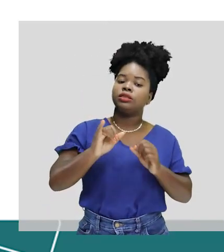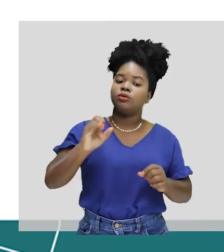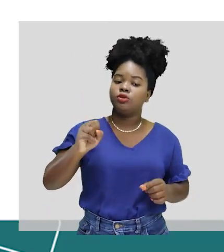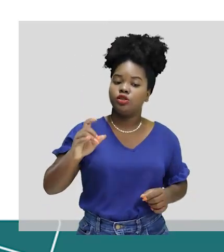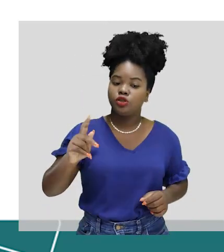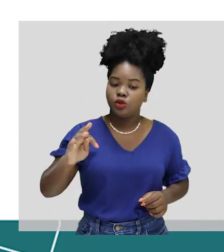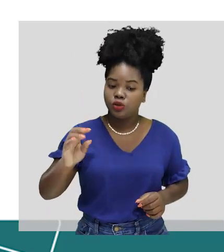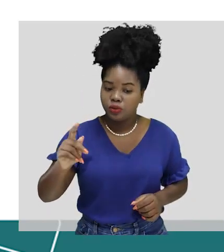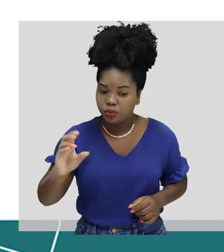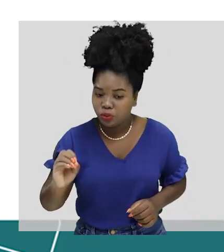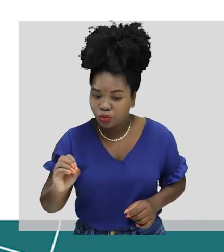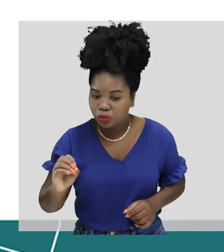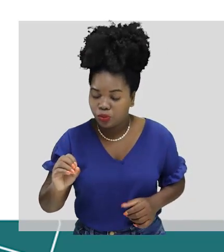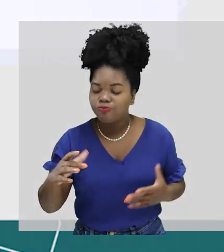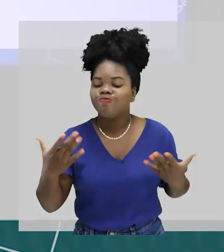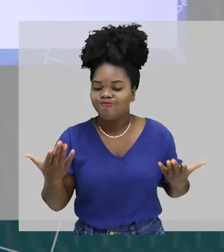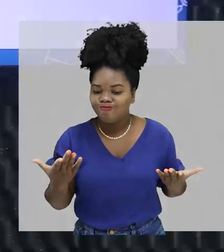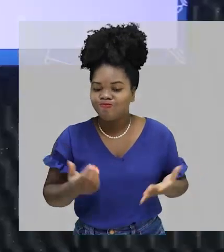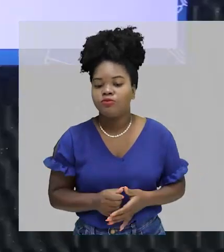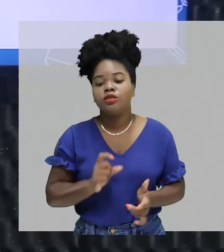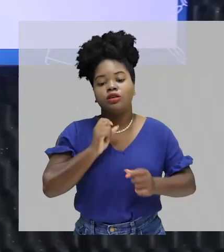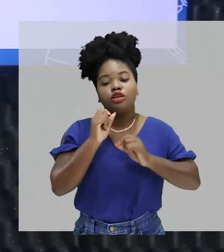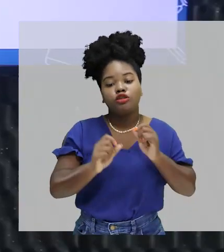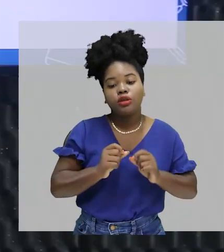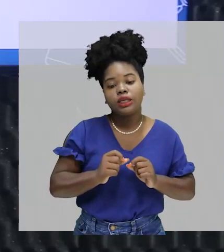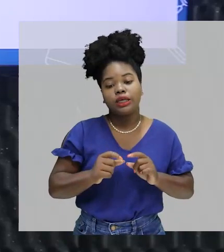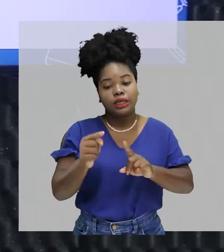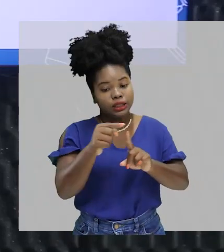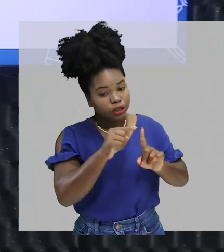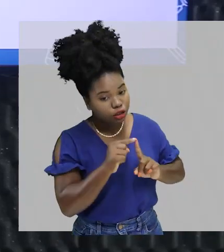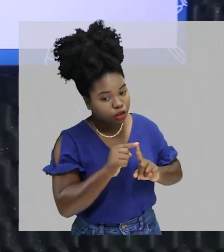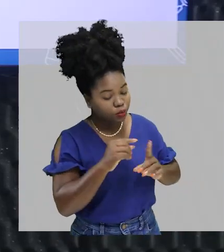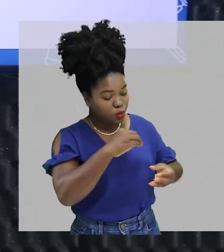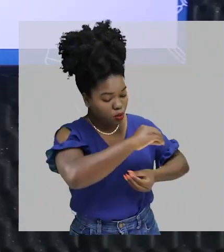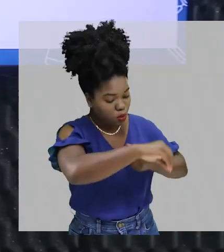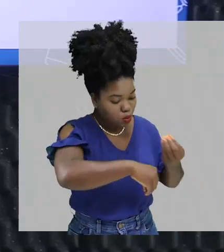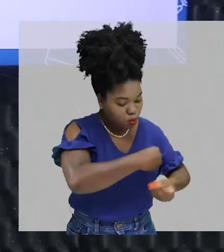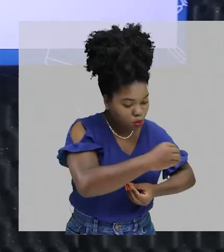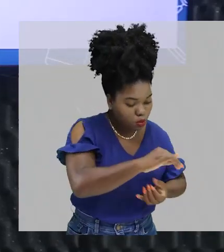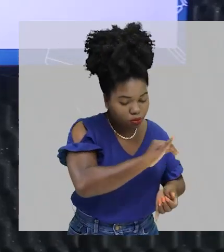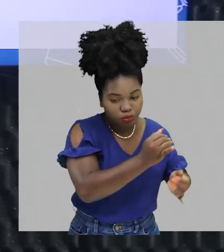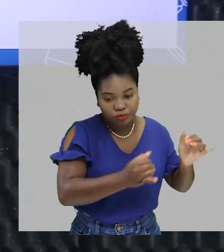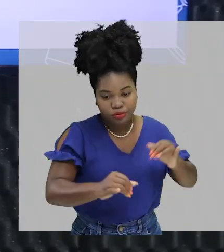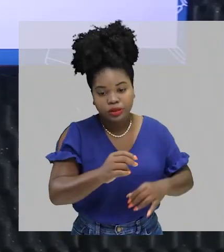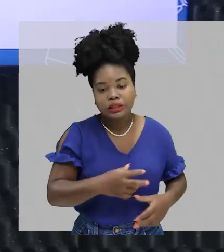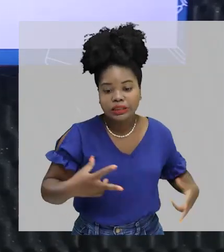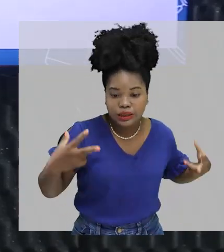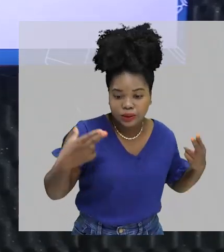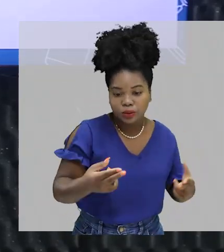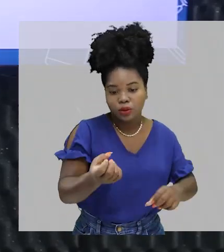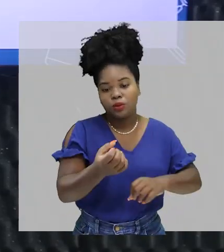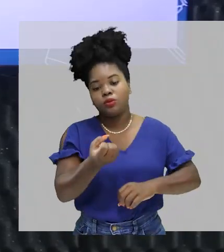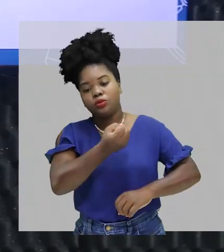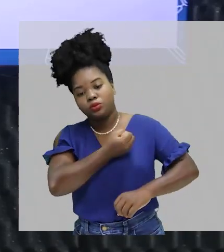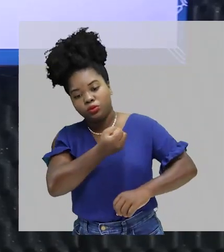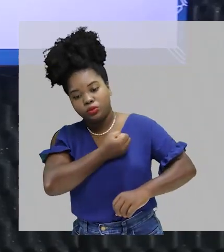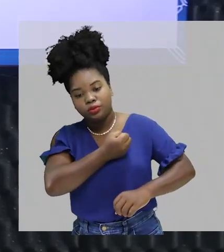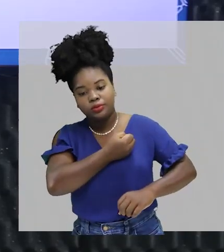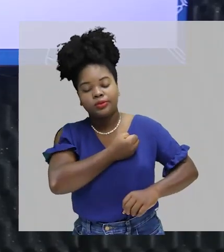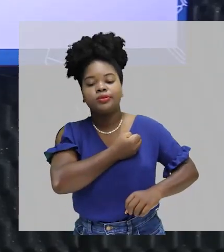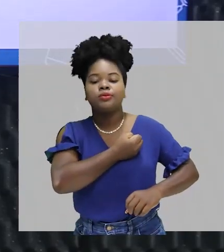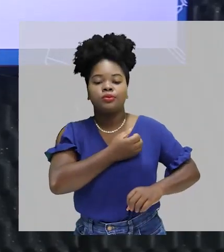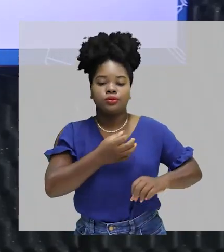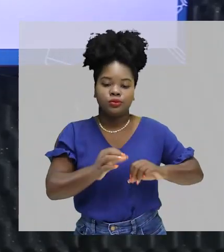isótopos? Turma, isótopos são aqueles elementos químicos, né, que vão apresentar o mesmo número atômico,